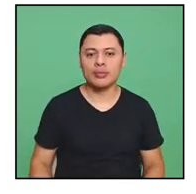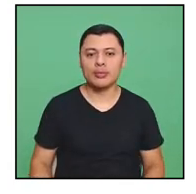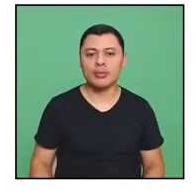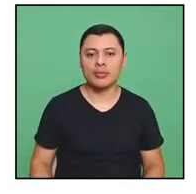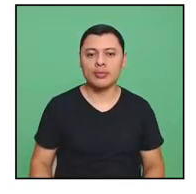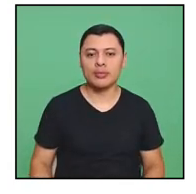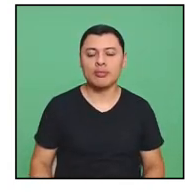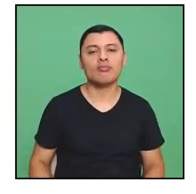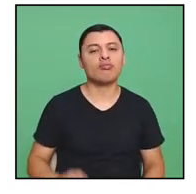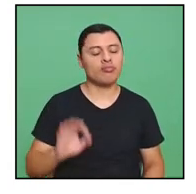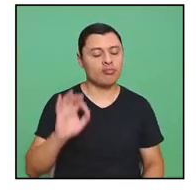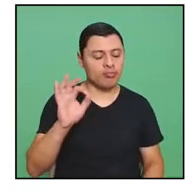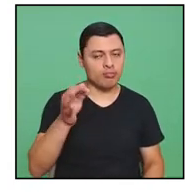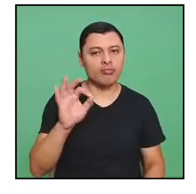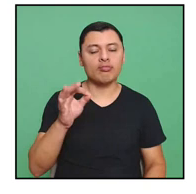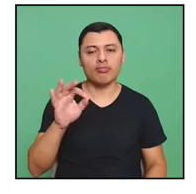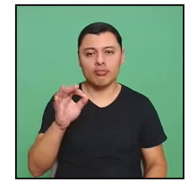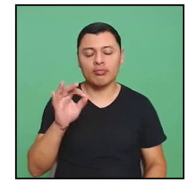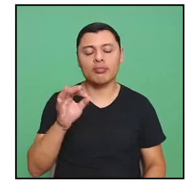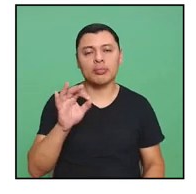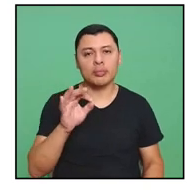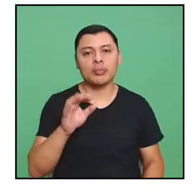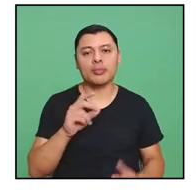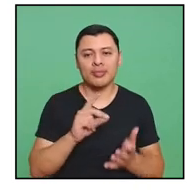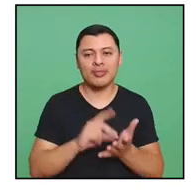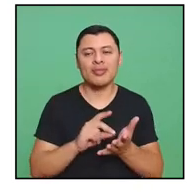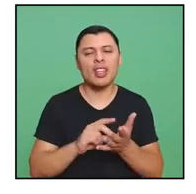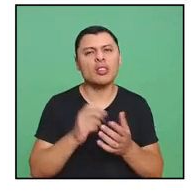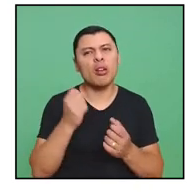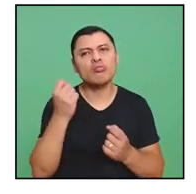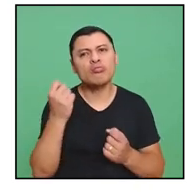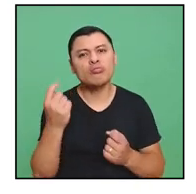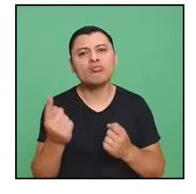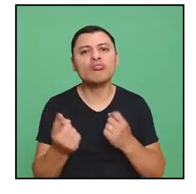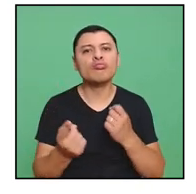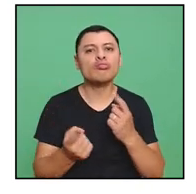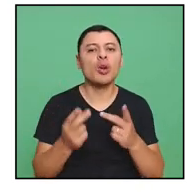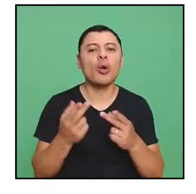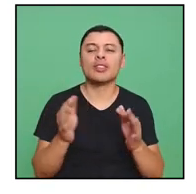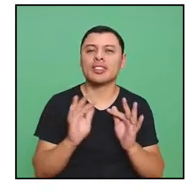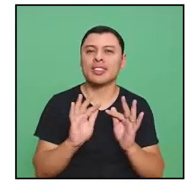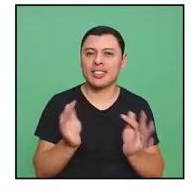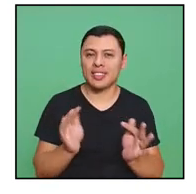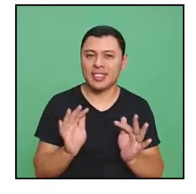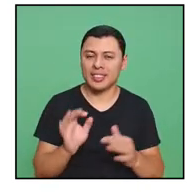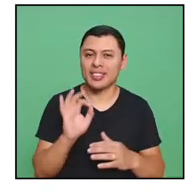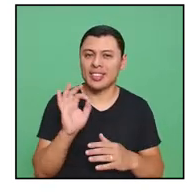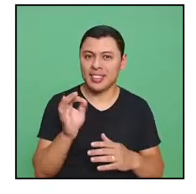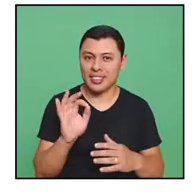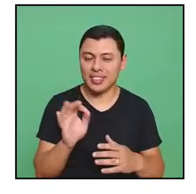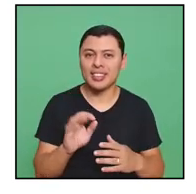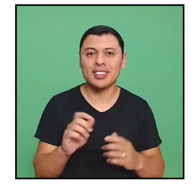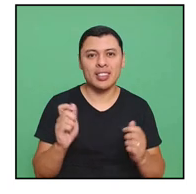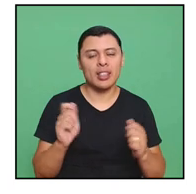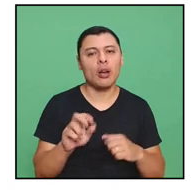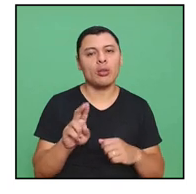Não, total. Eu acho que são umas coisas bem mais pontuais, assim mesmo. As aplicações, né?